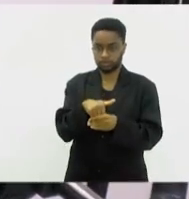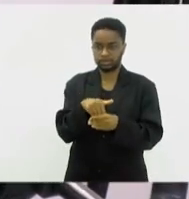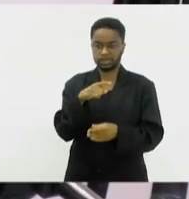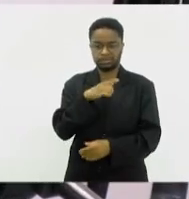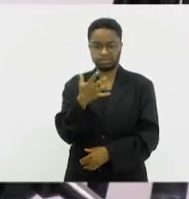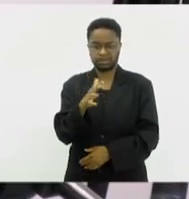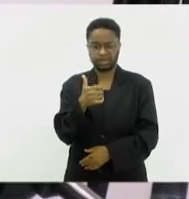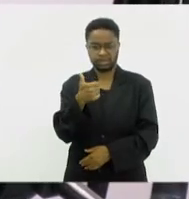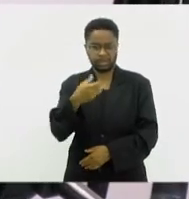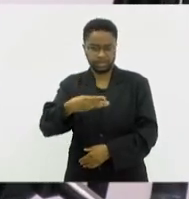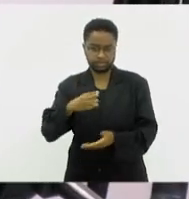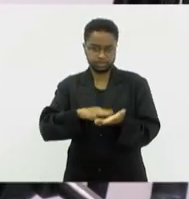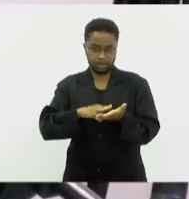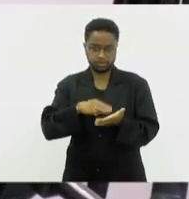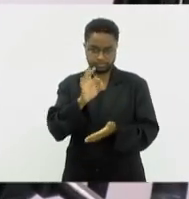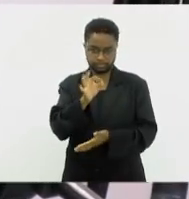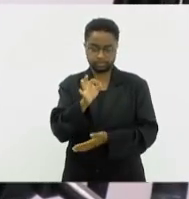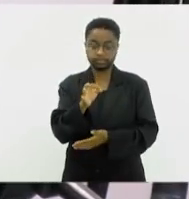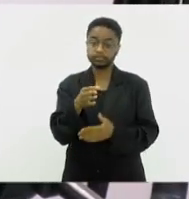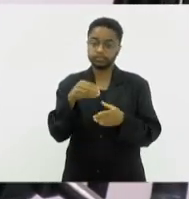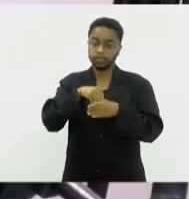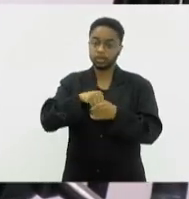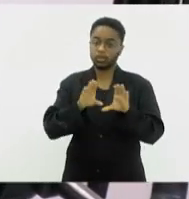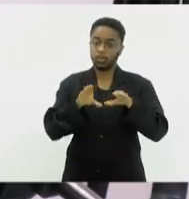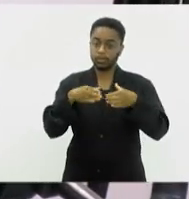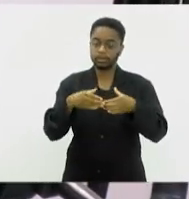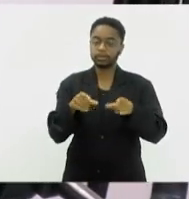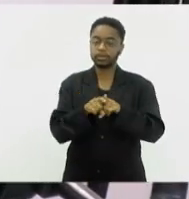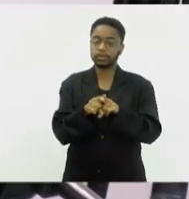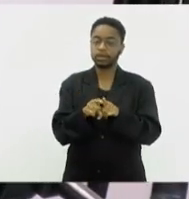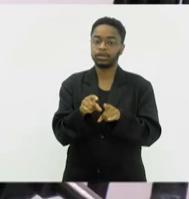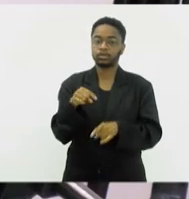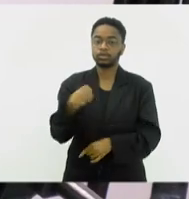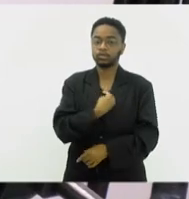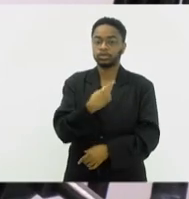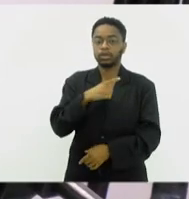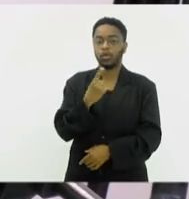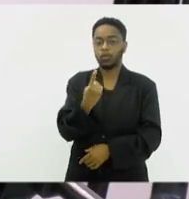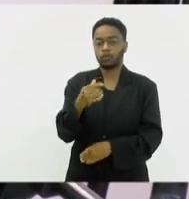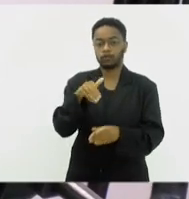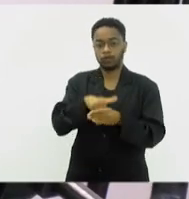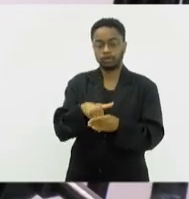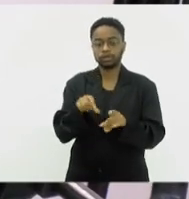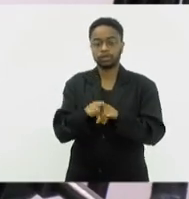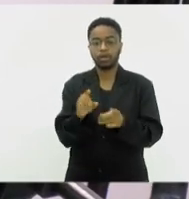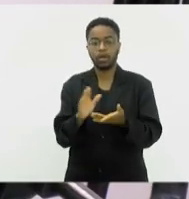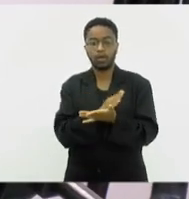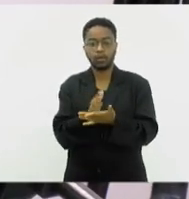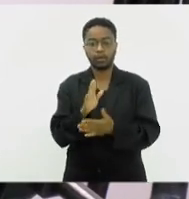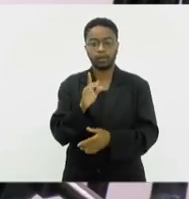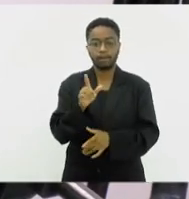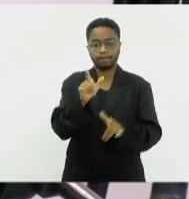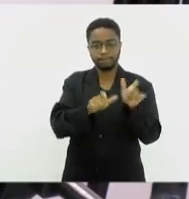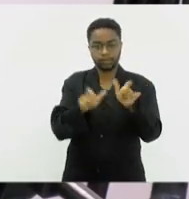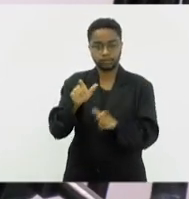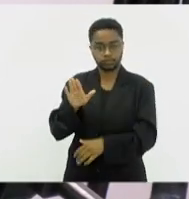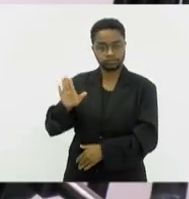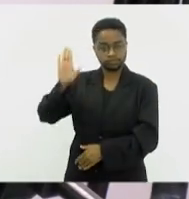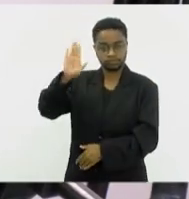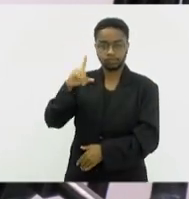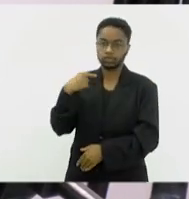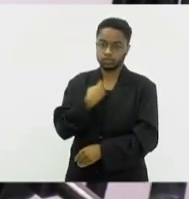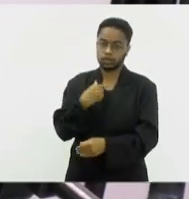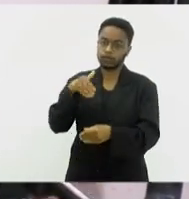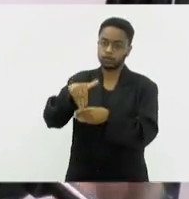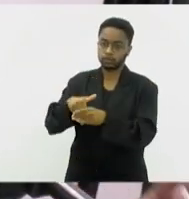de 13 membros dentro desse comitê, e a comissão tem um voto. Alguns desses candidatos, inclusive, receberam nossos